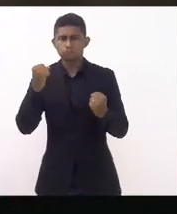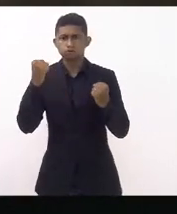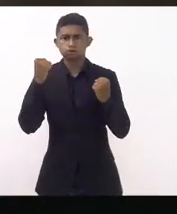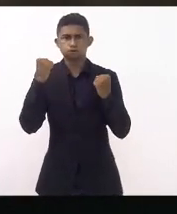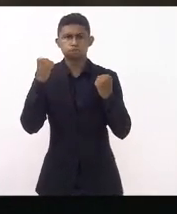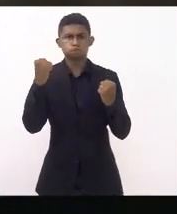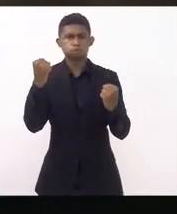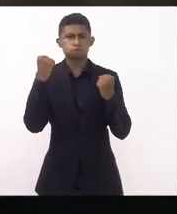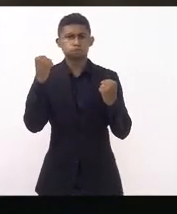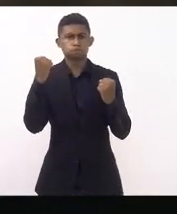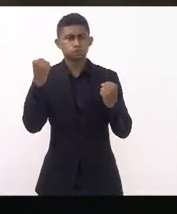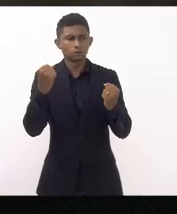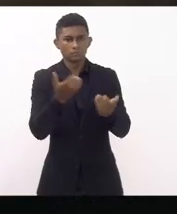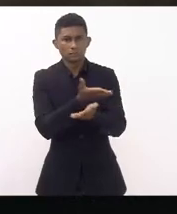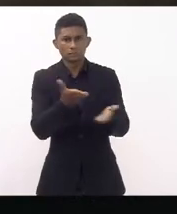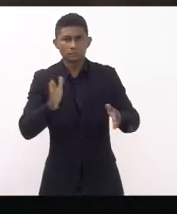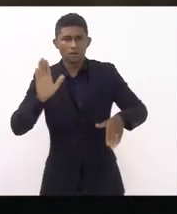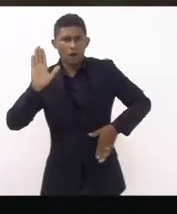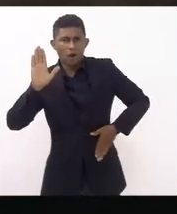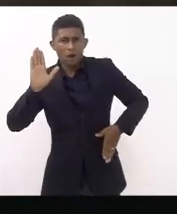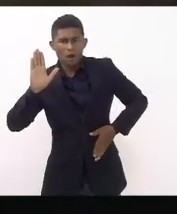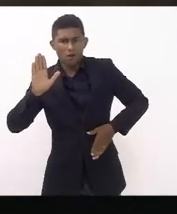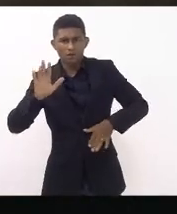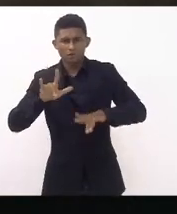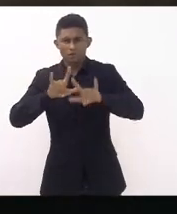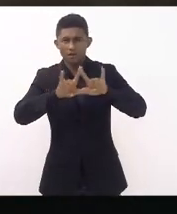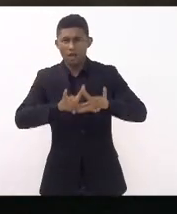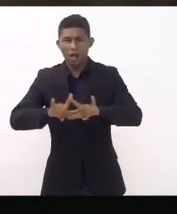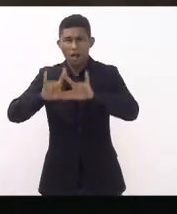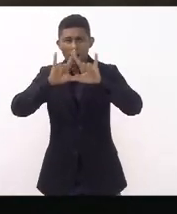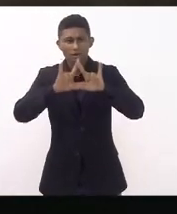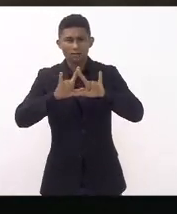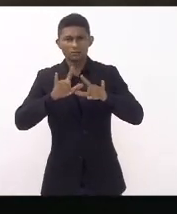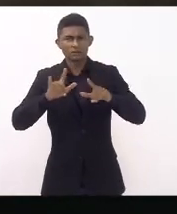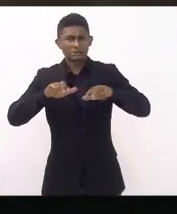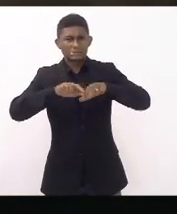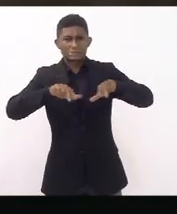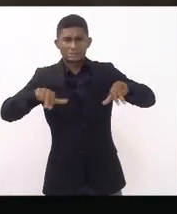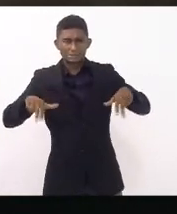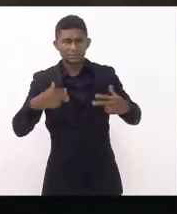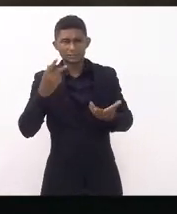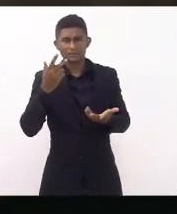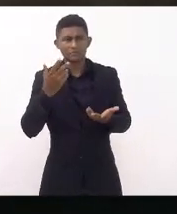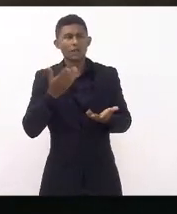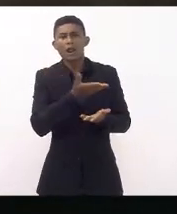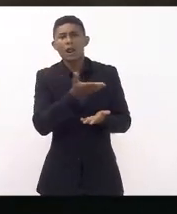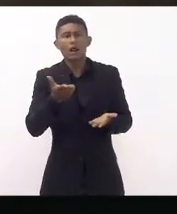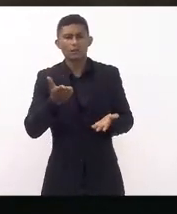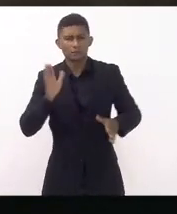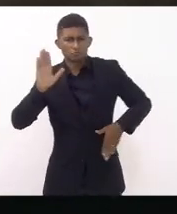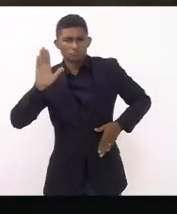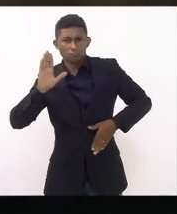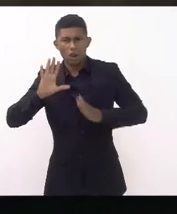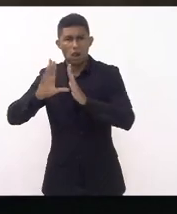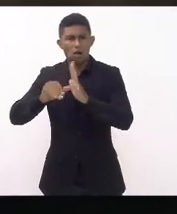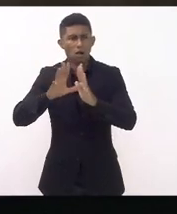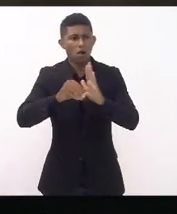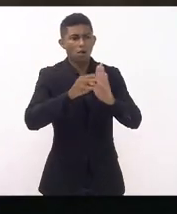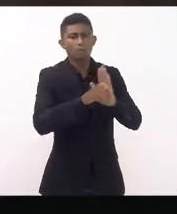nas mãos de traficantes, milicianos, bandidos, roubadores, 157. E